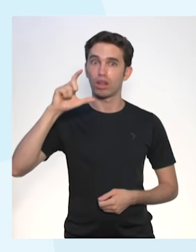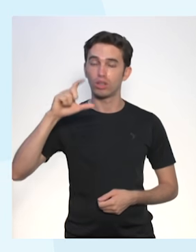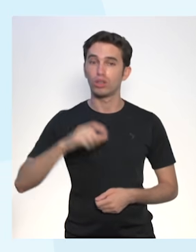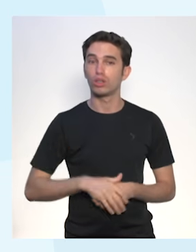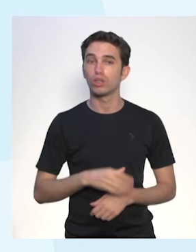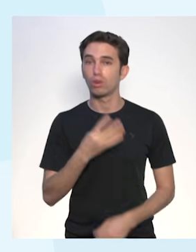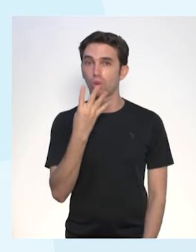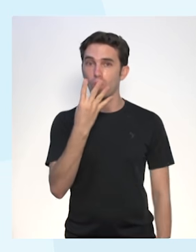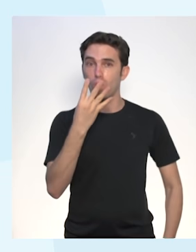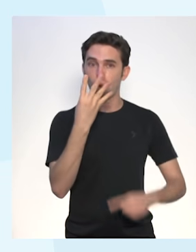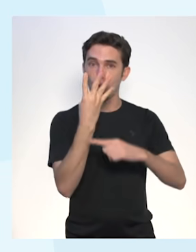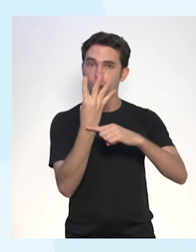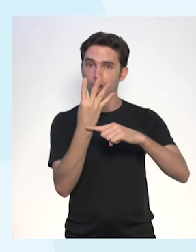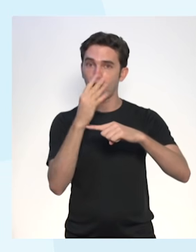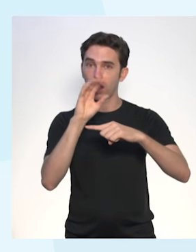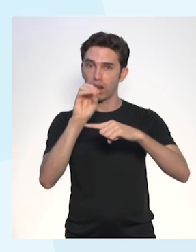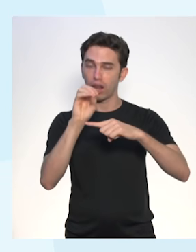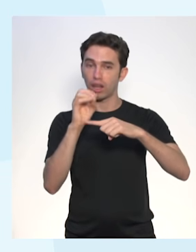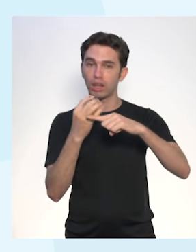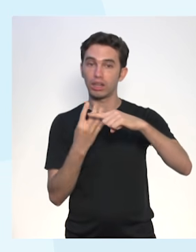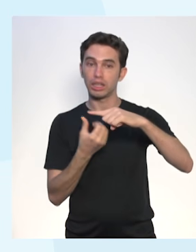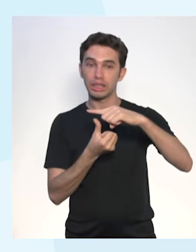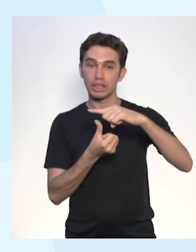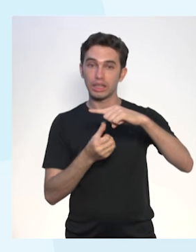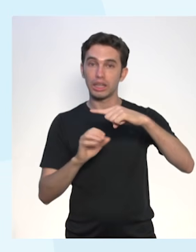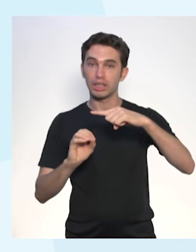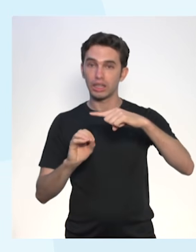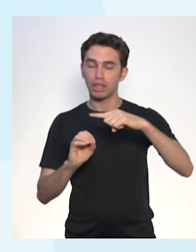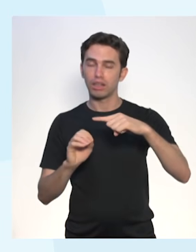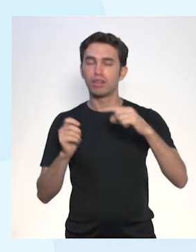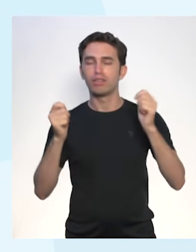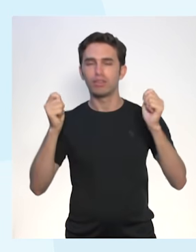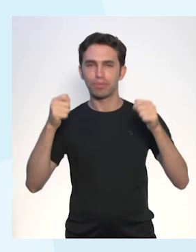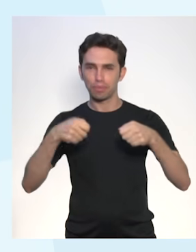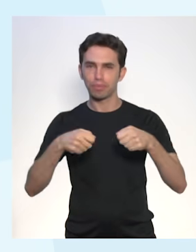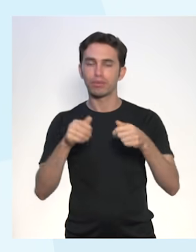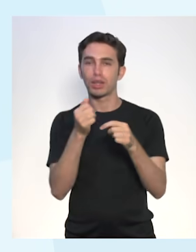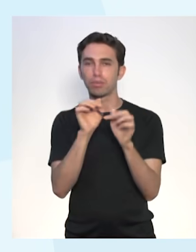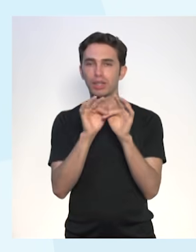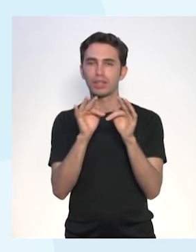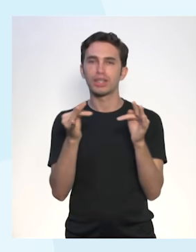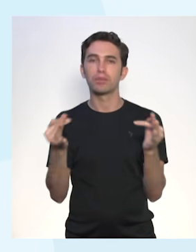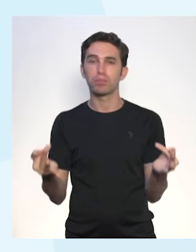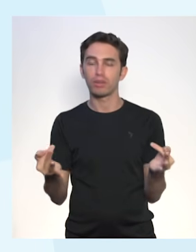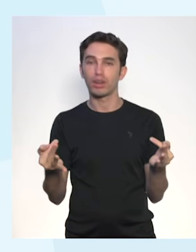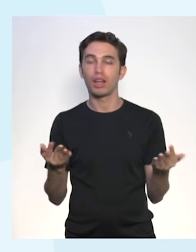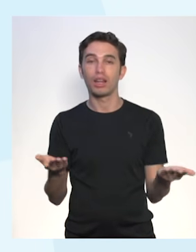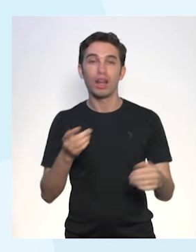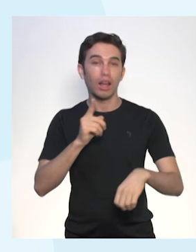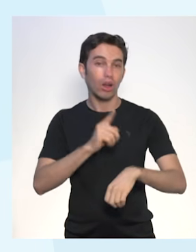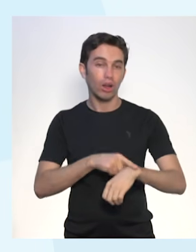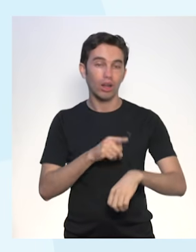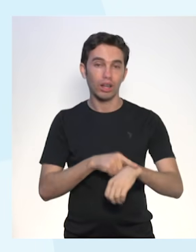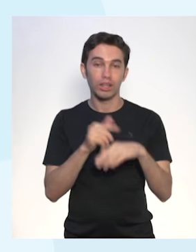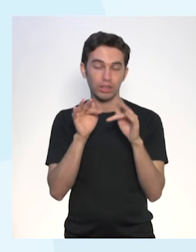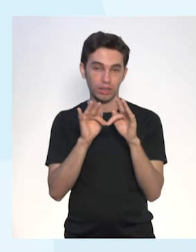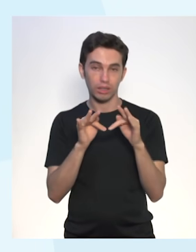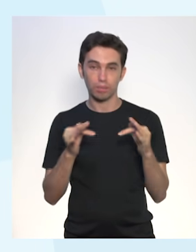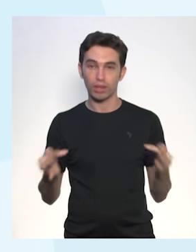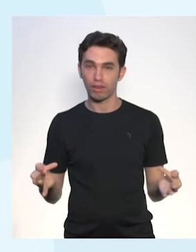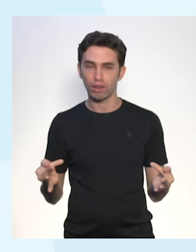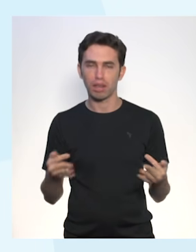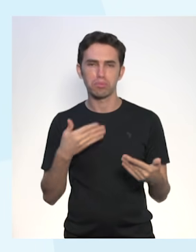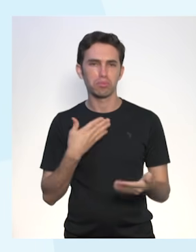40, 60 avos. E a gente pode simplificar, Osmar, essa fração. Então, certo. Na hora de simplificar,